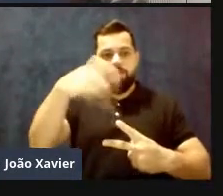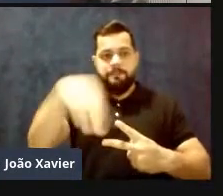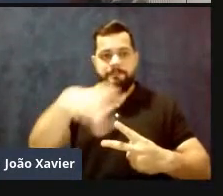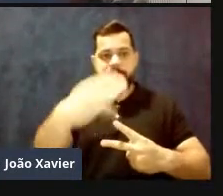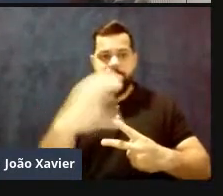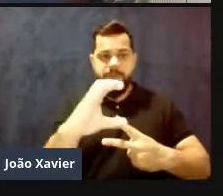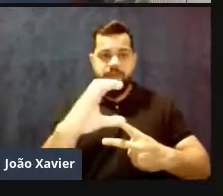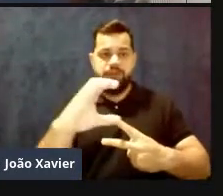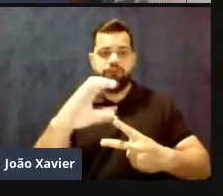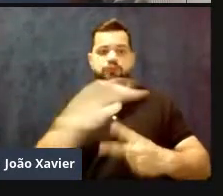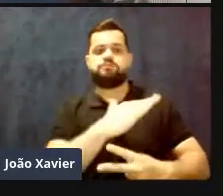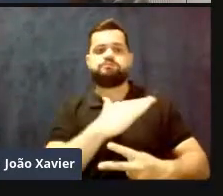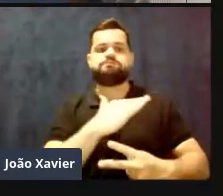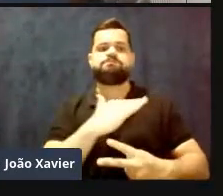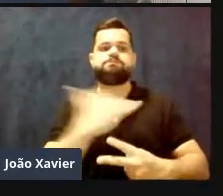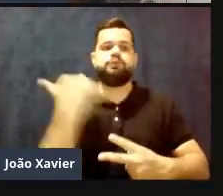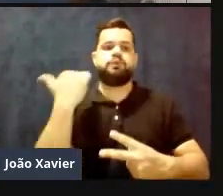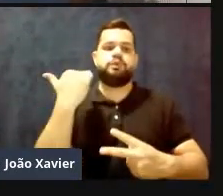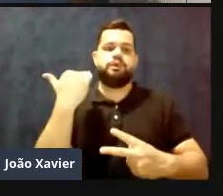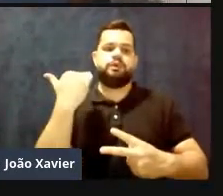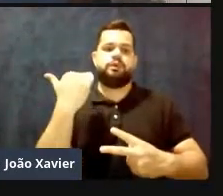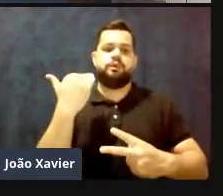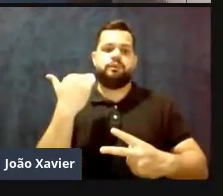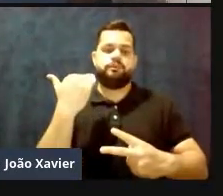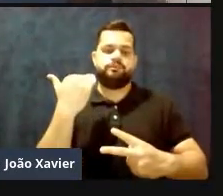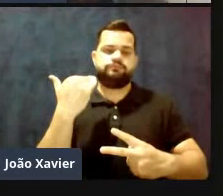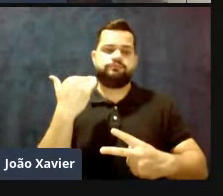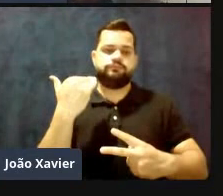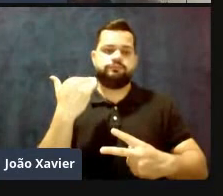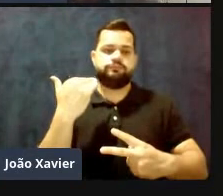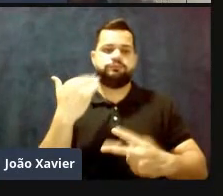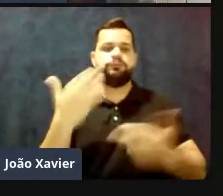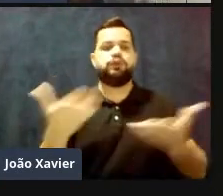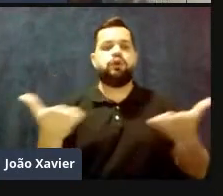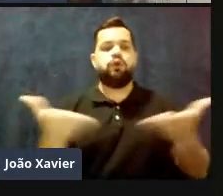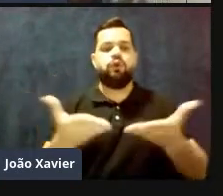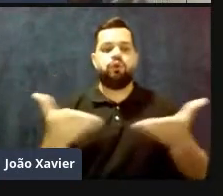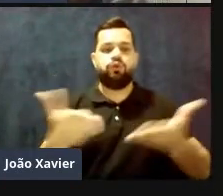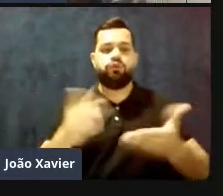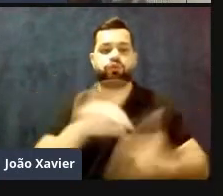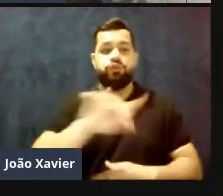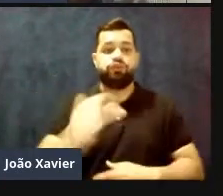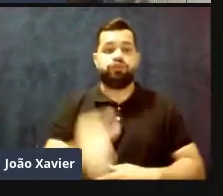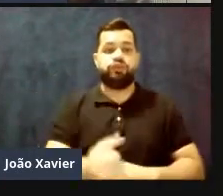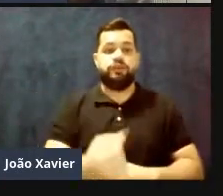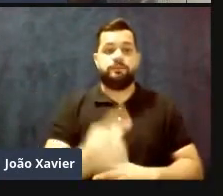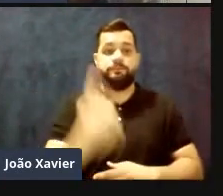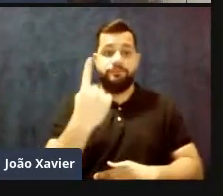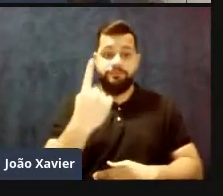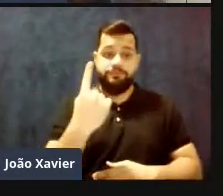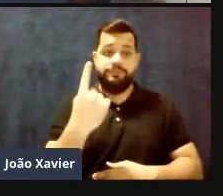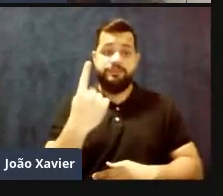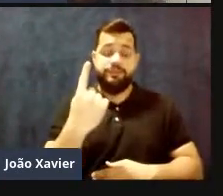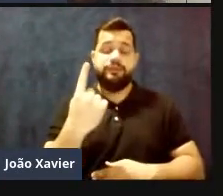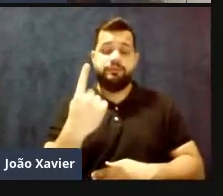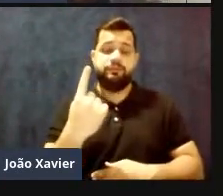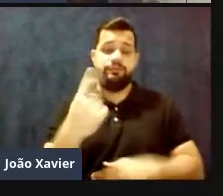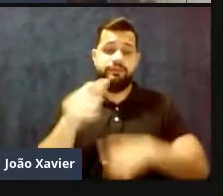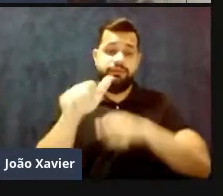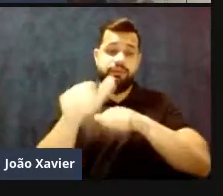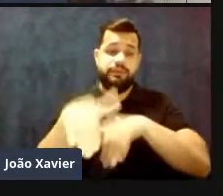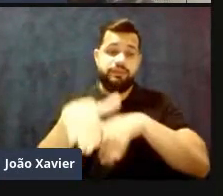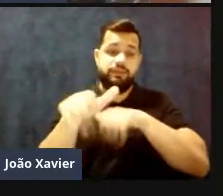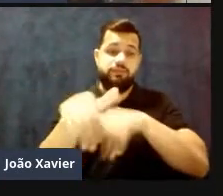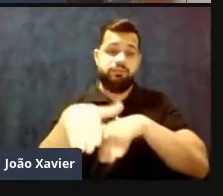Covid-19. Lembrando que hoje, no dia 1º de setembro, a gente já ultrapassa mais de 110 mil óbitos por SARS-CoV-2 no